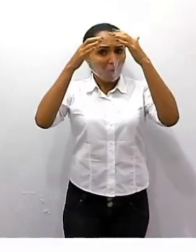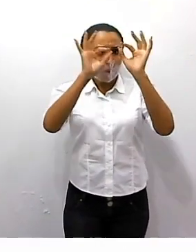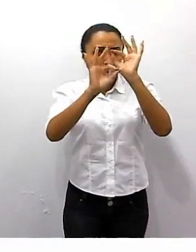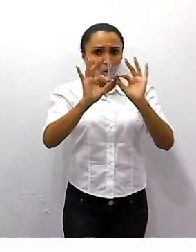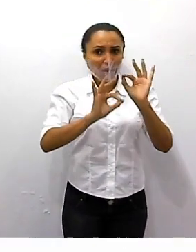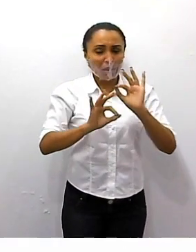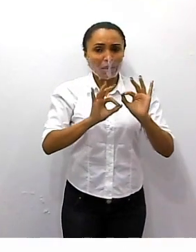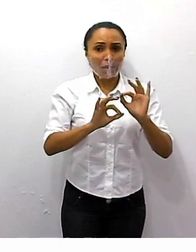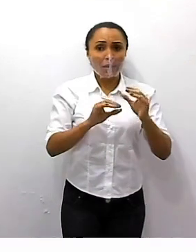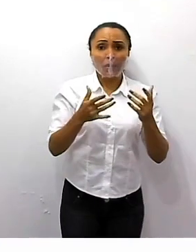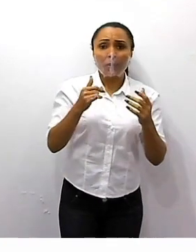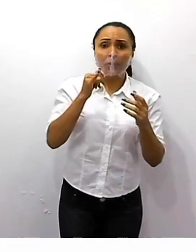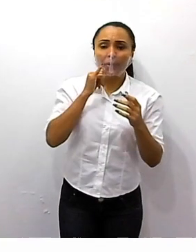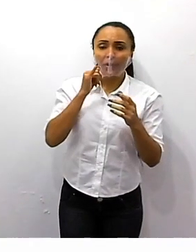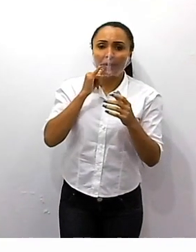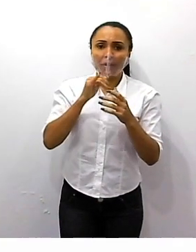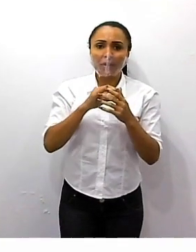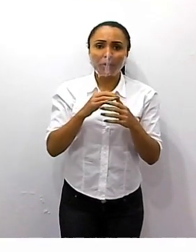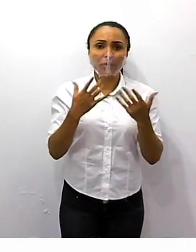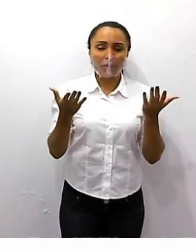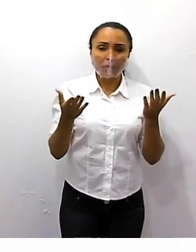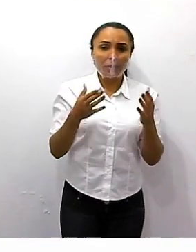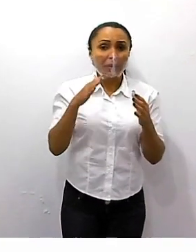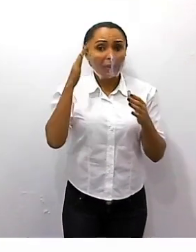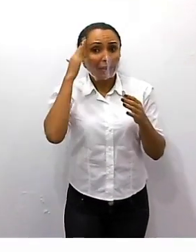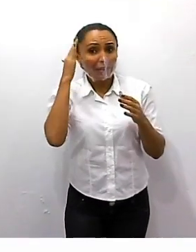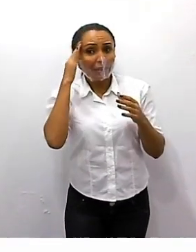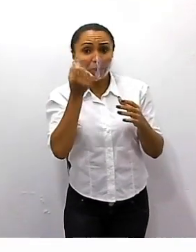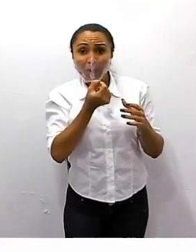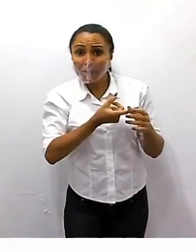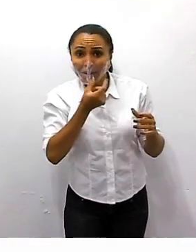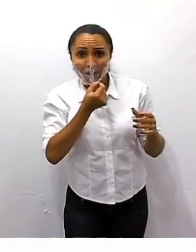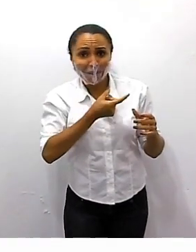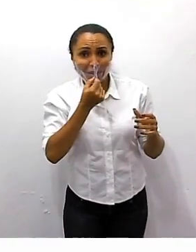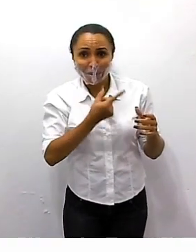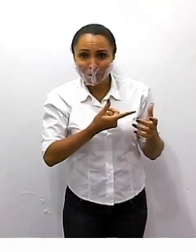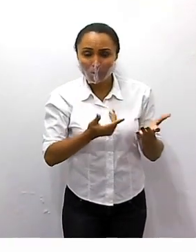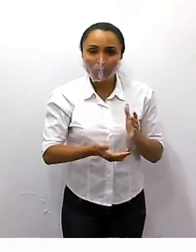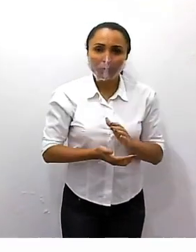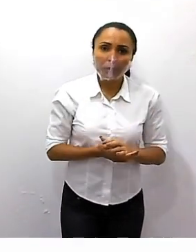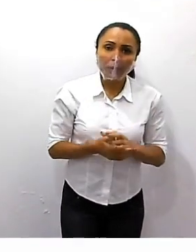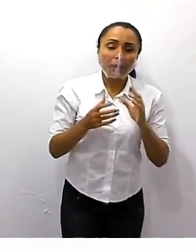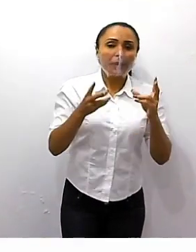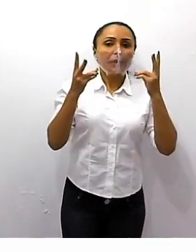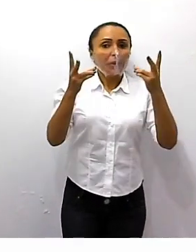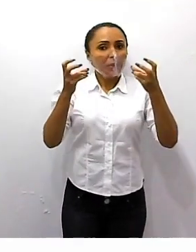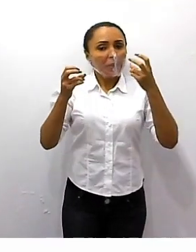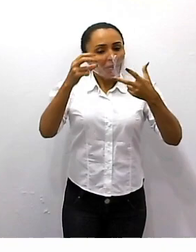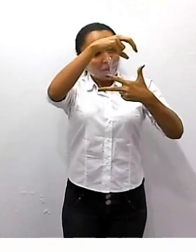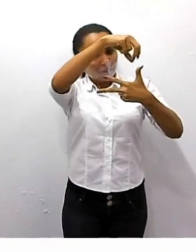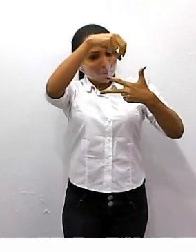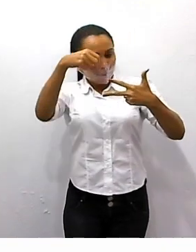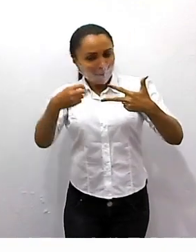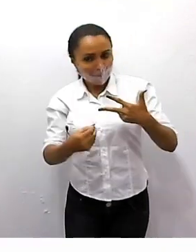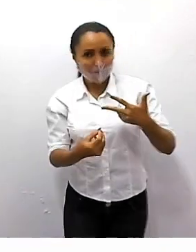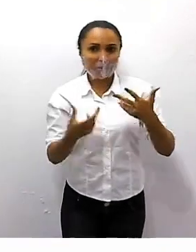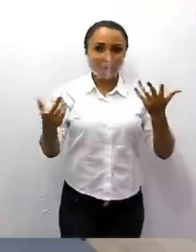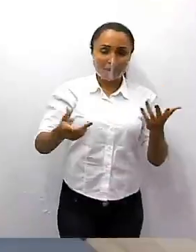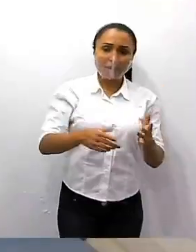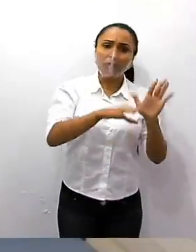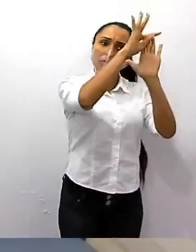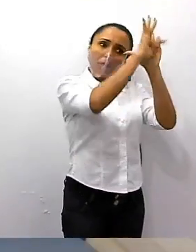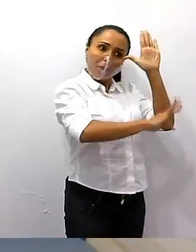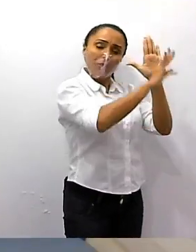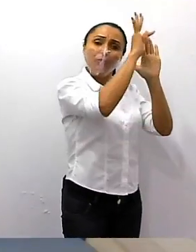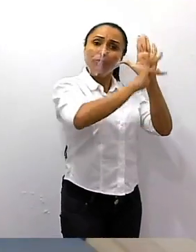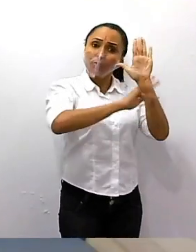permitem, por exemplo, interpretar uma piada. Então, percebam, prova do Enem mais uma vez, tem vários textos,